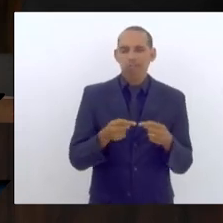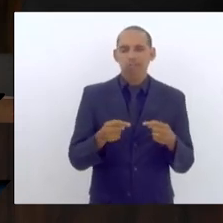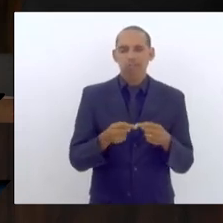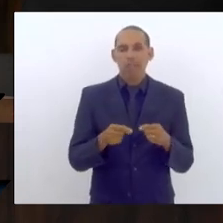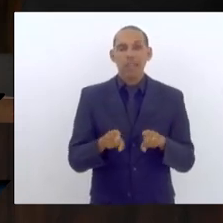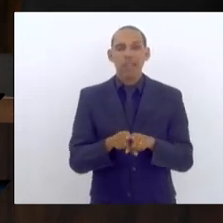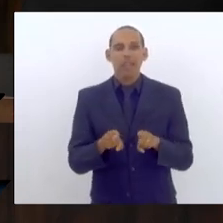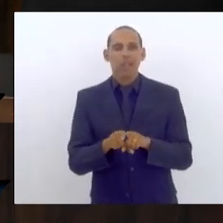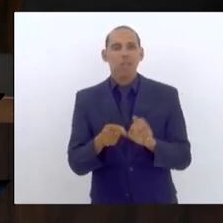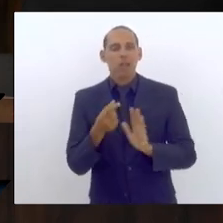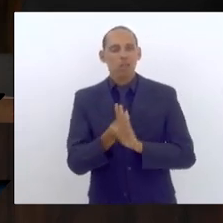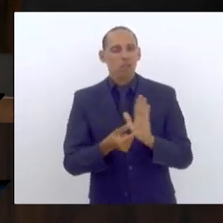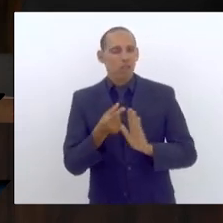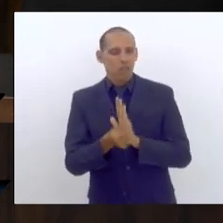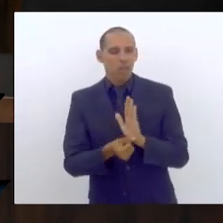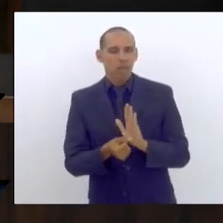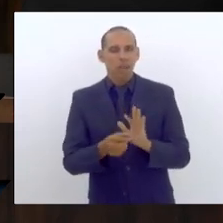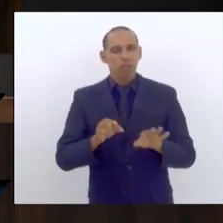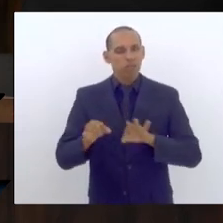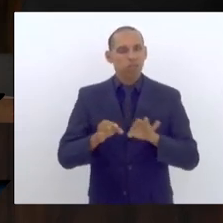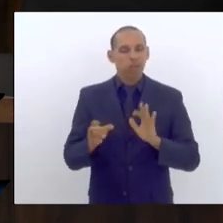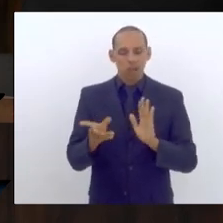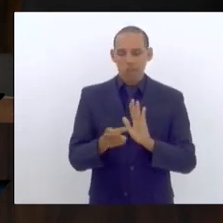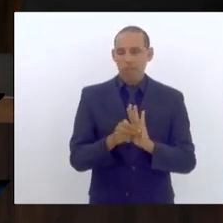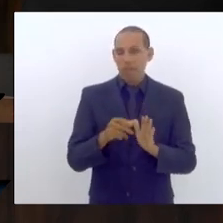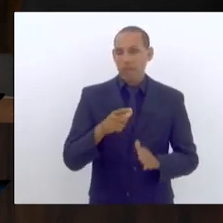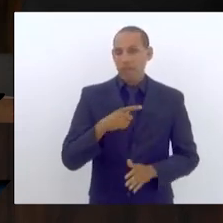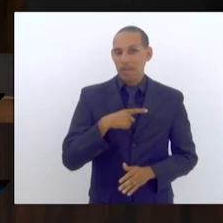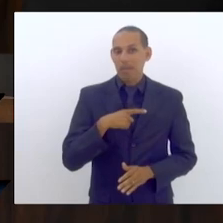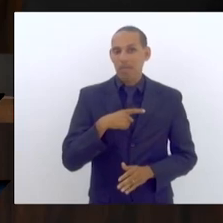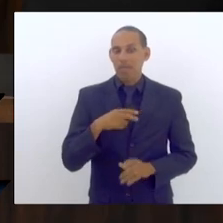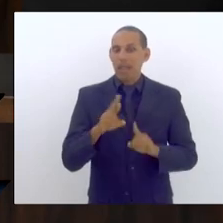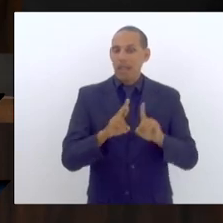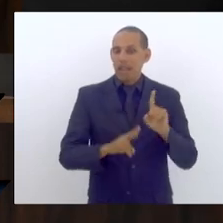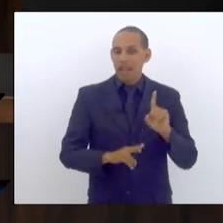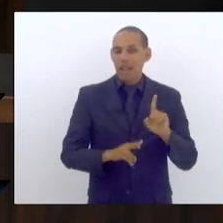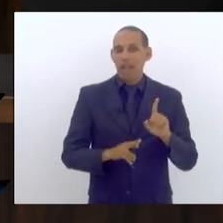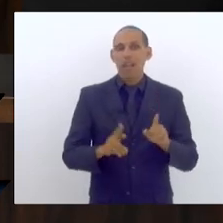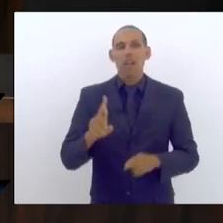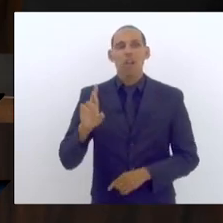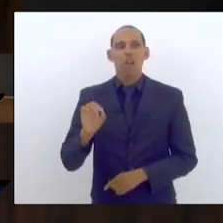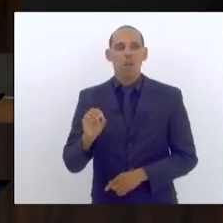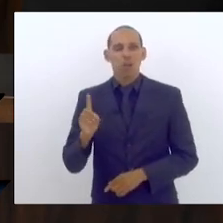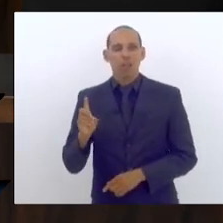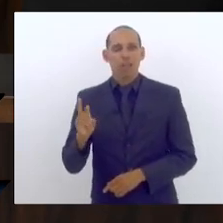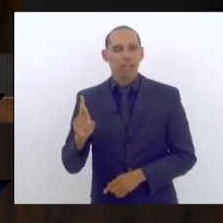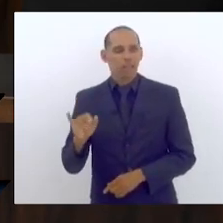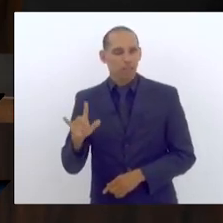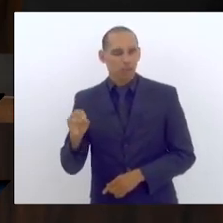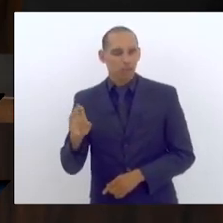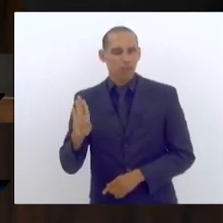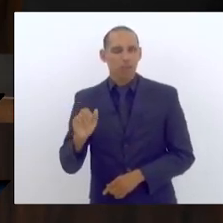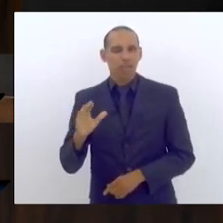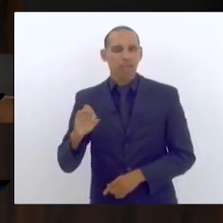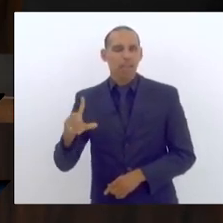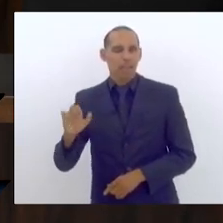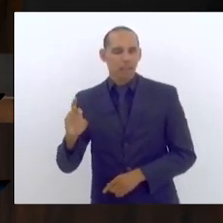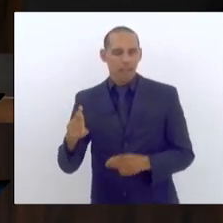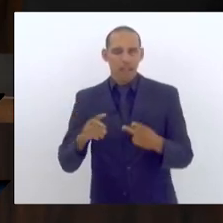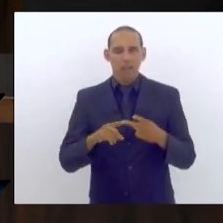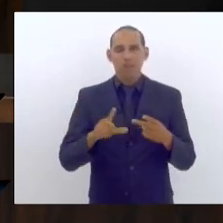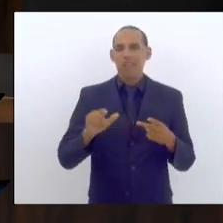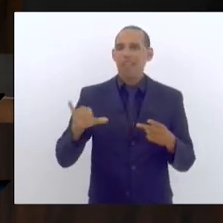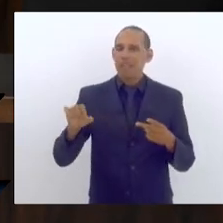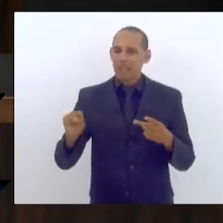orçamento, fiscalização financeira e controle, com emendas. Relatores, deputado Rodrigo Bacelar, Dionísio Lins e Márcio Canella.